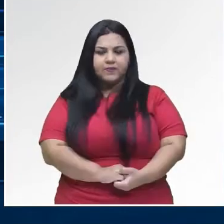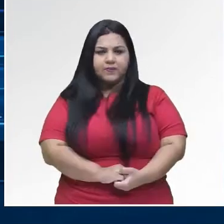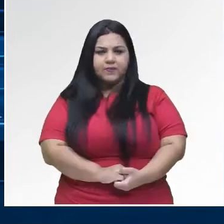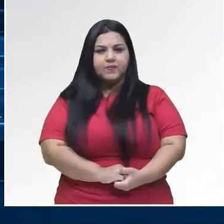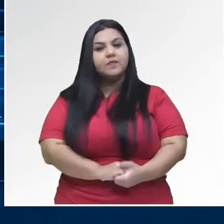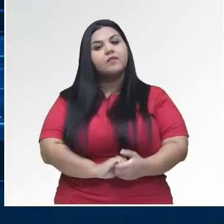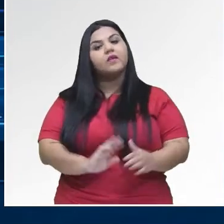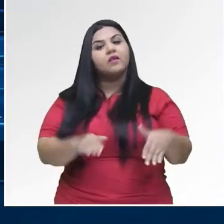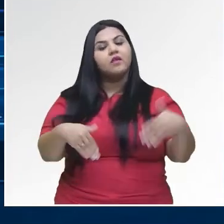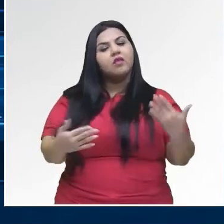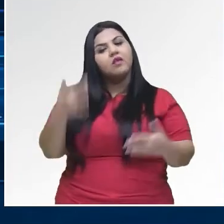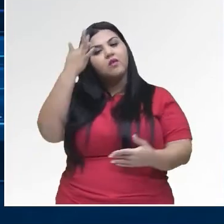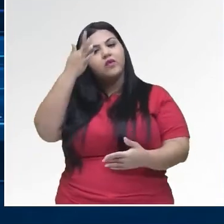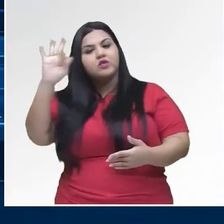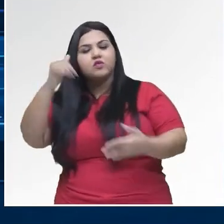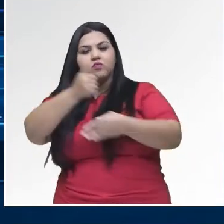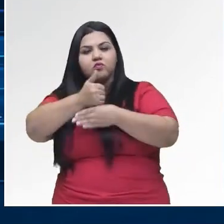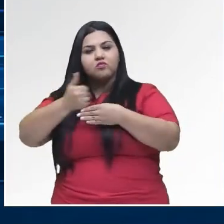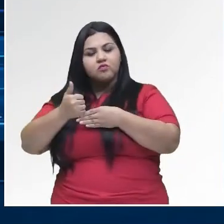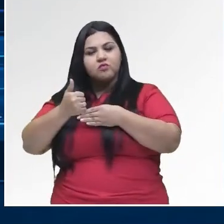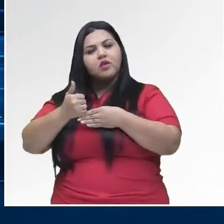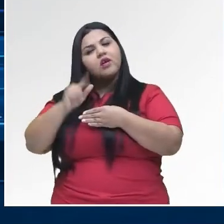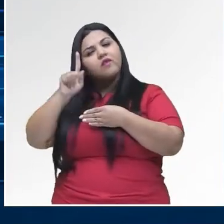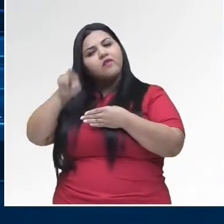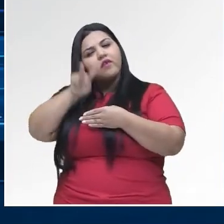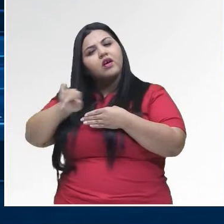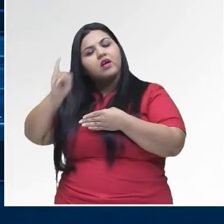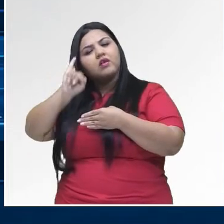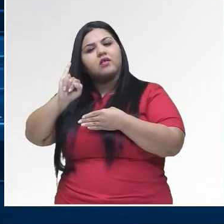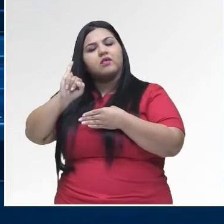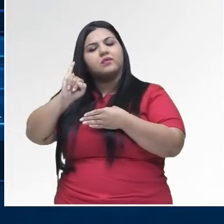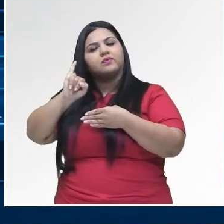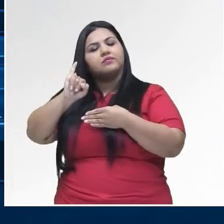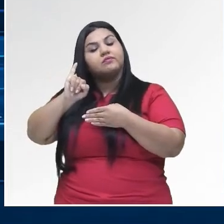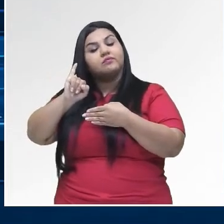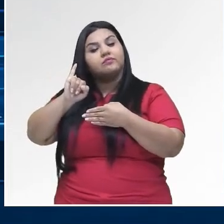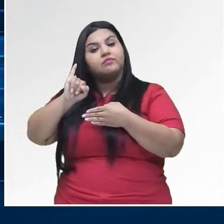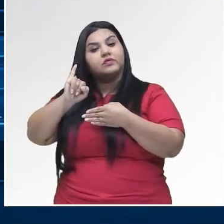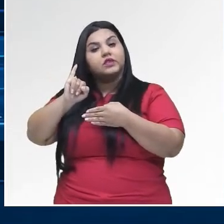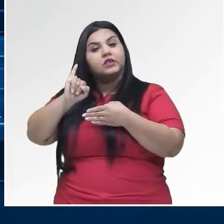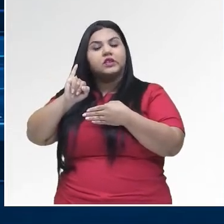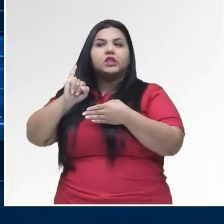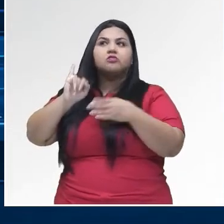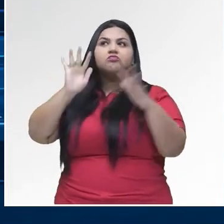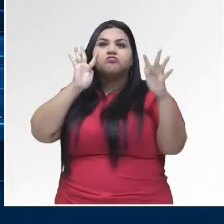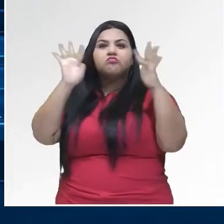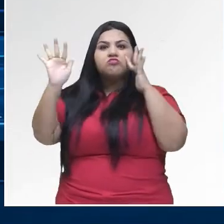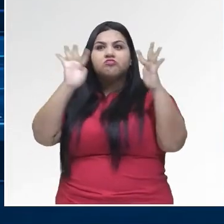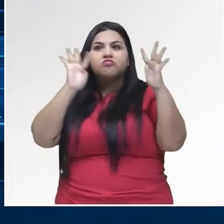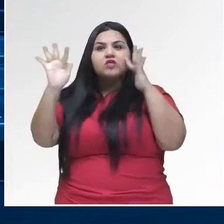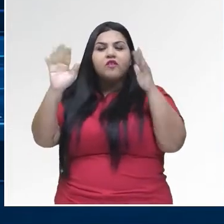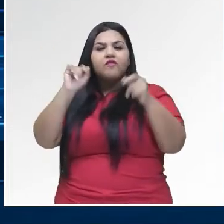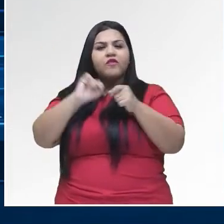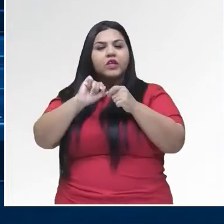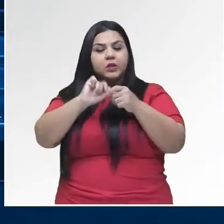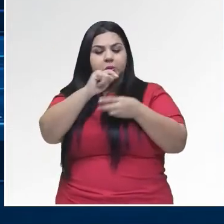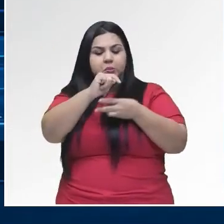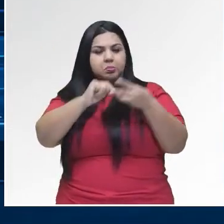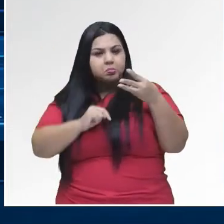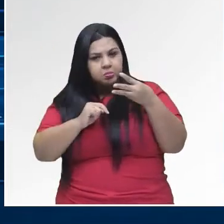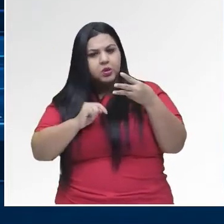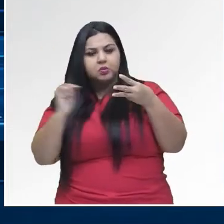Então, a filosofia moral, ela vai, então, nos levar a refletir sobre 3